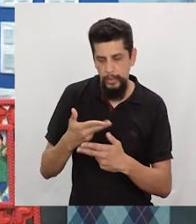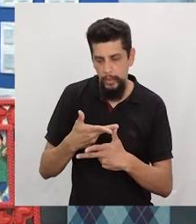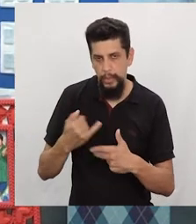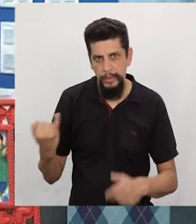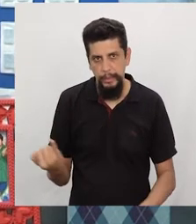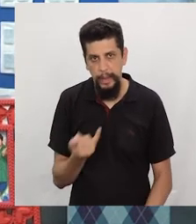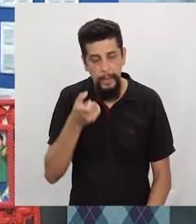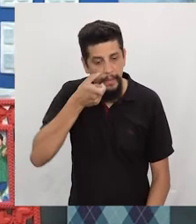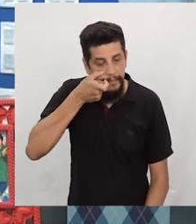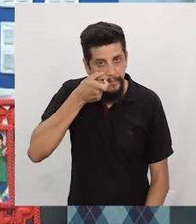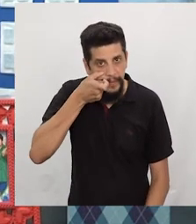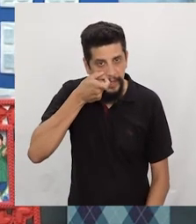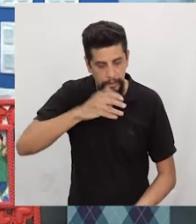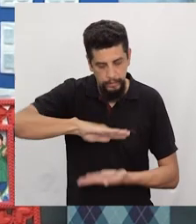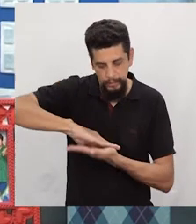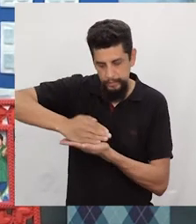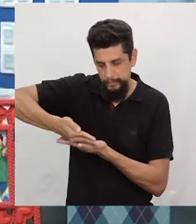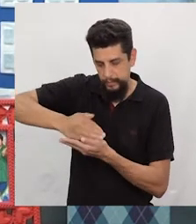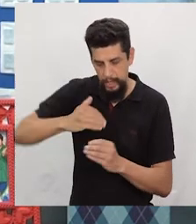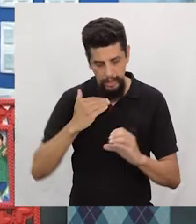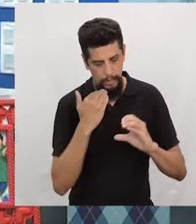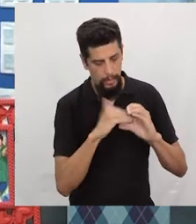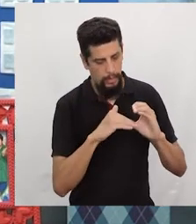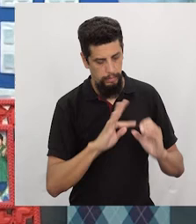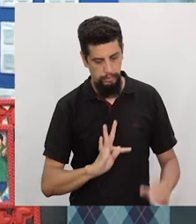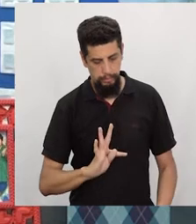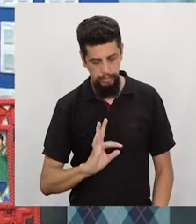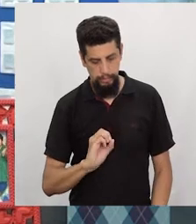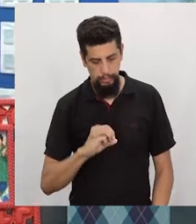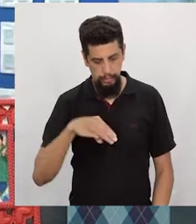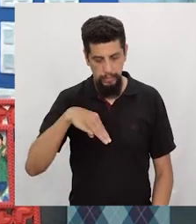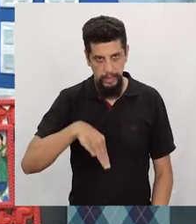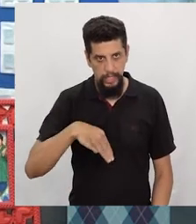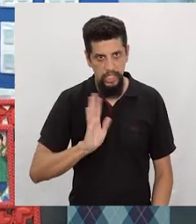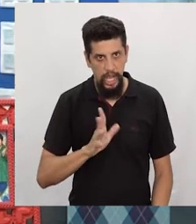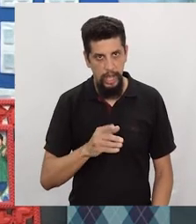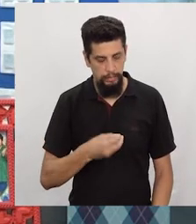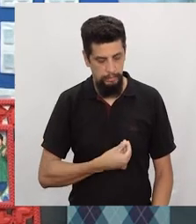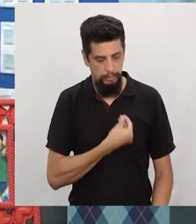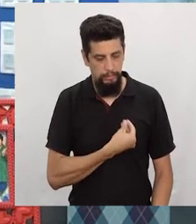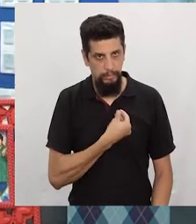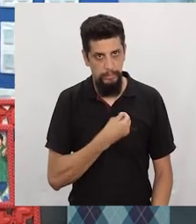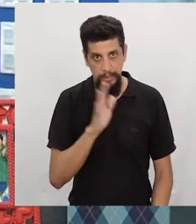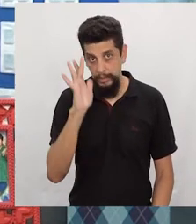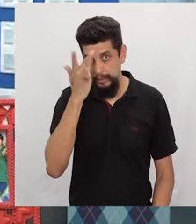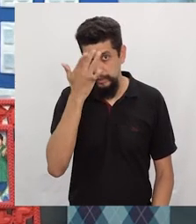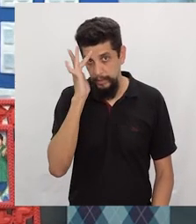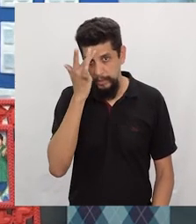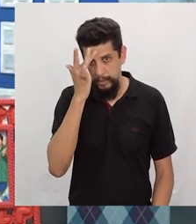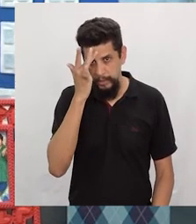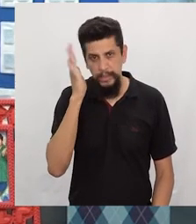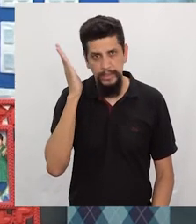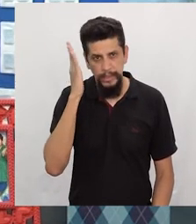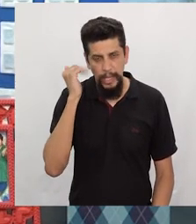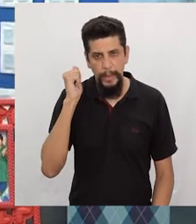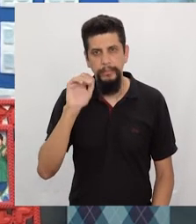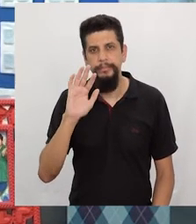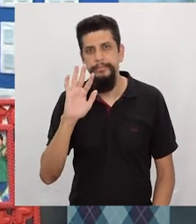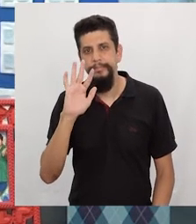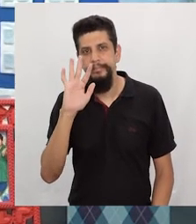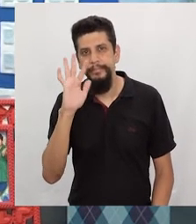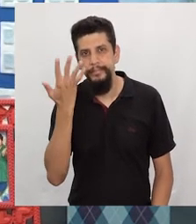computador. Era um e-mail do Tom, que já estava lá na Índia, sabendo dos